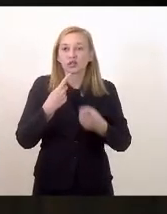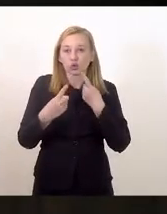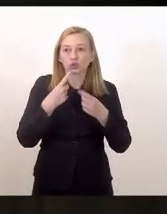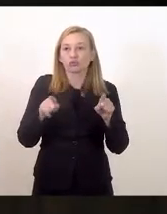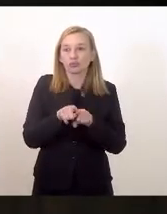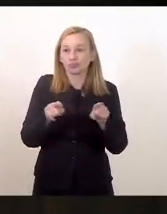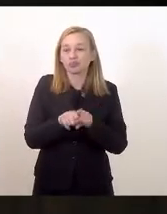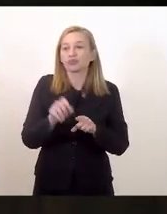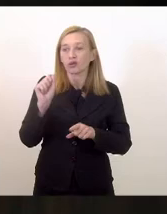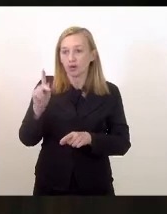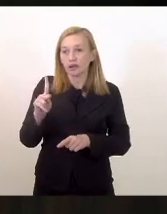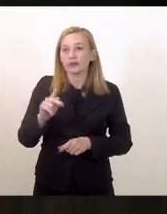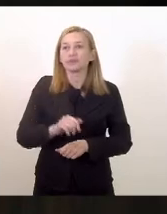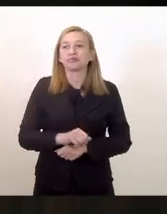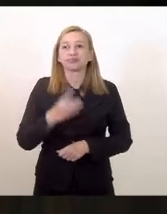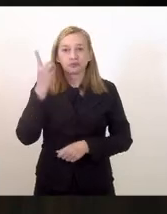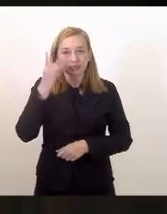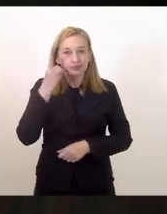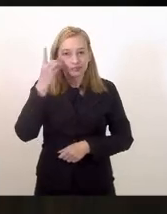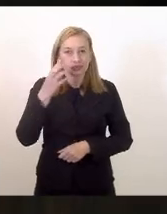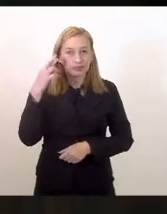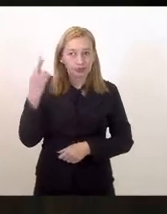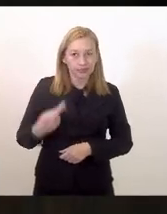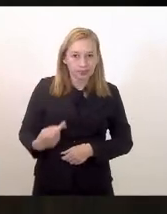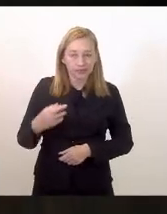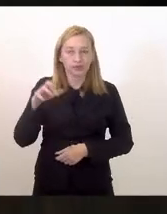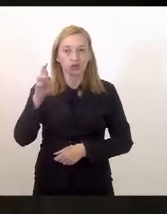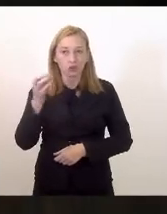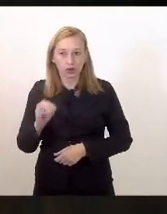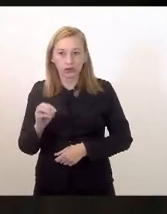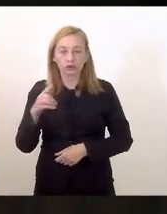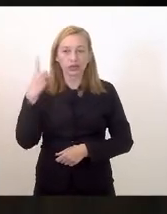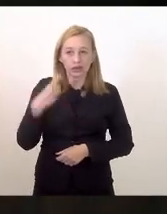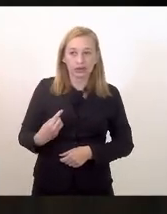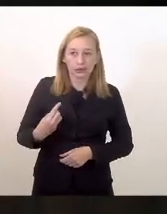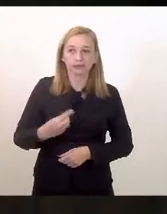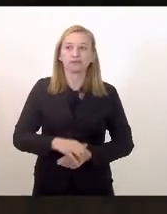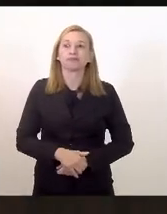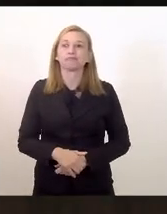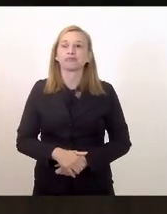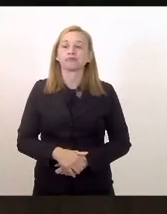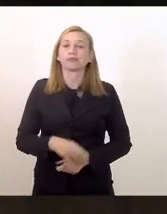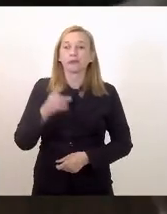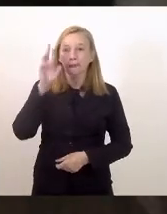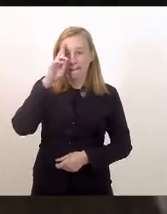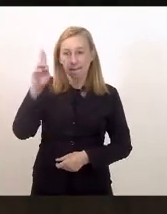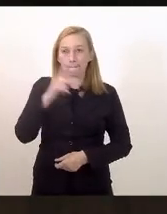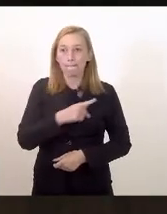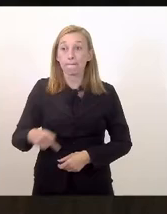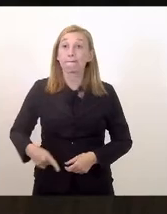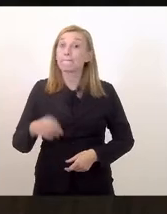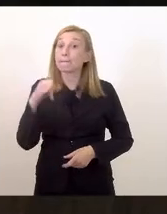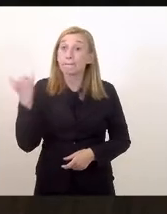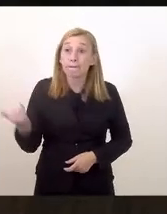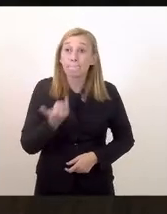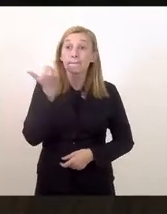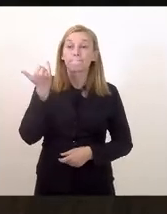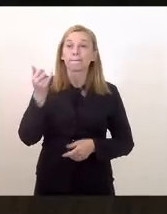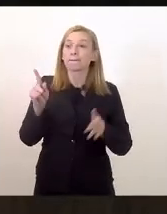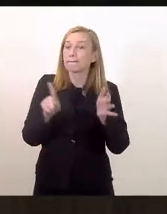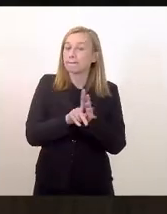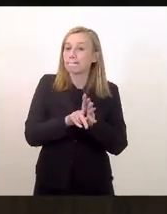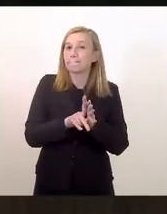inscrever. Ok. Então, deputada Renata, Eurico e Dani. Senhor presidente, muito importante o